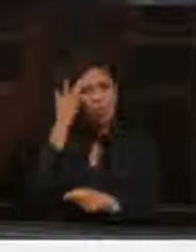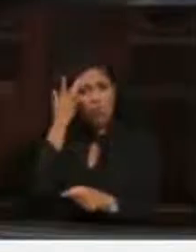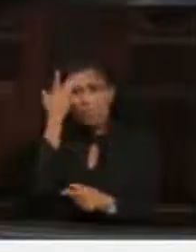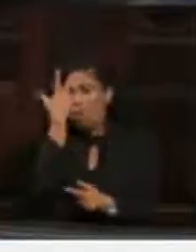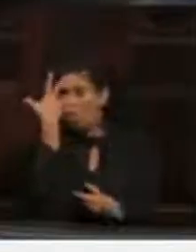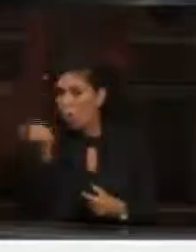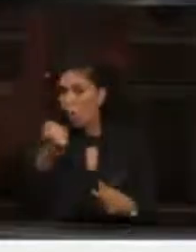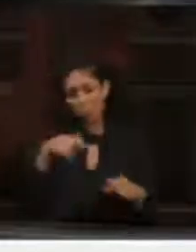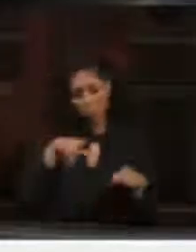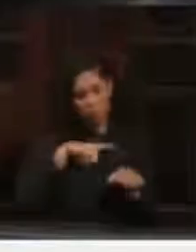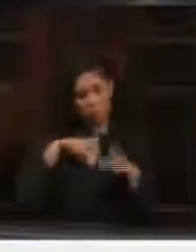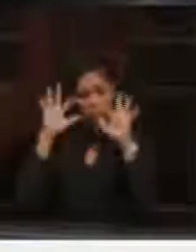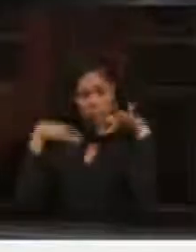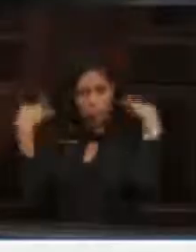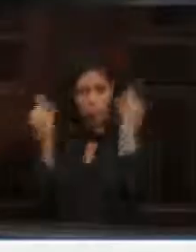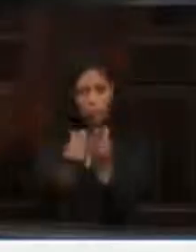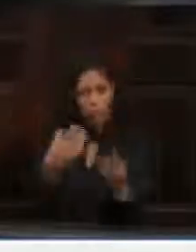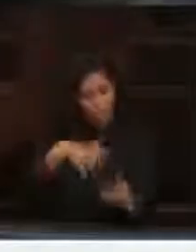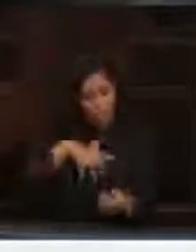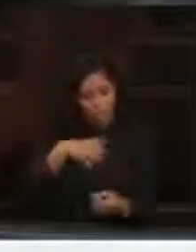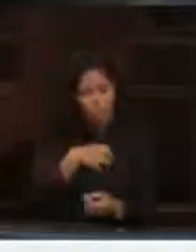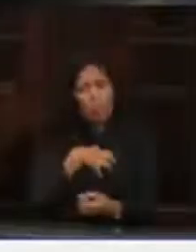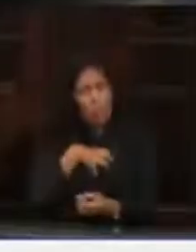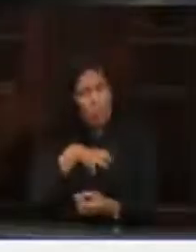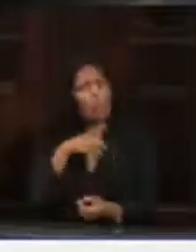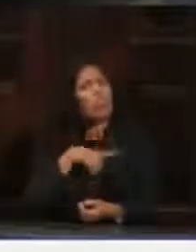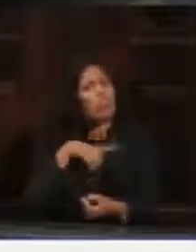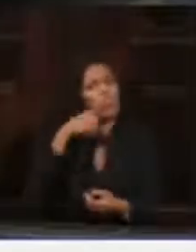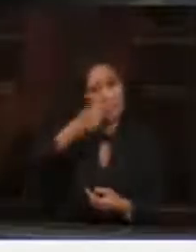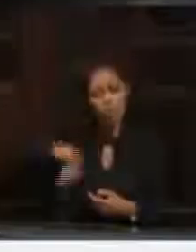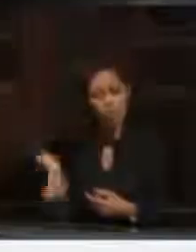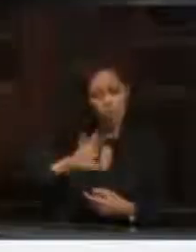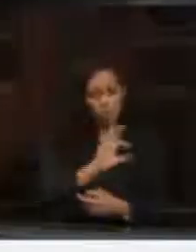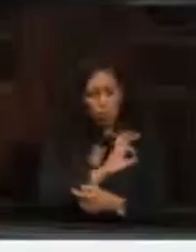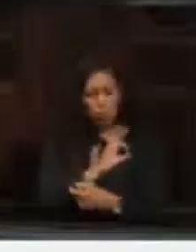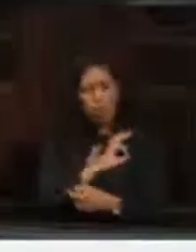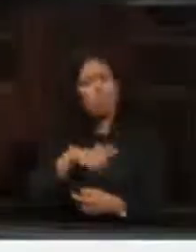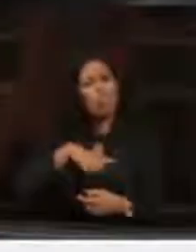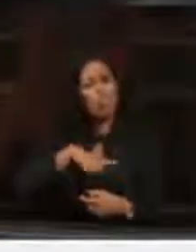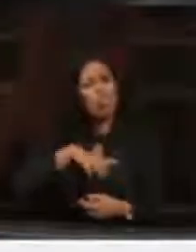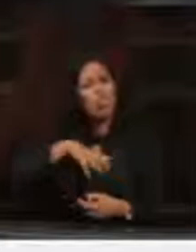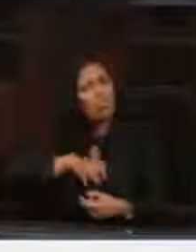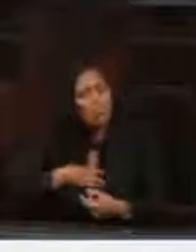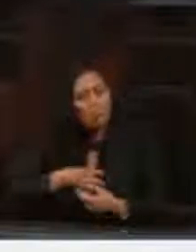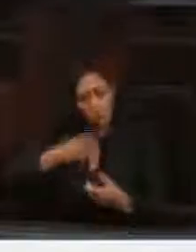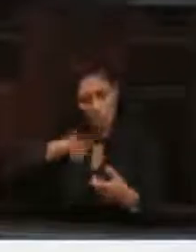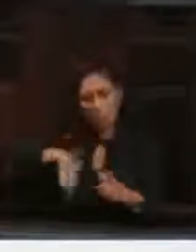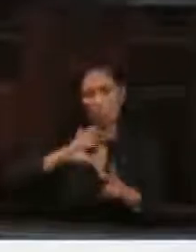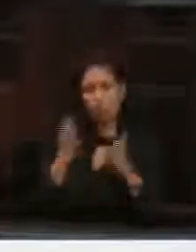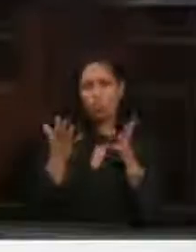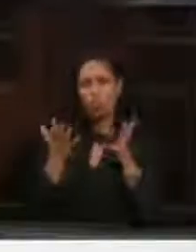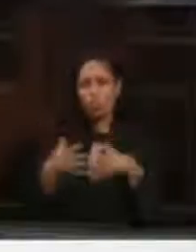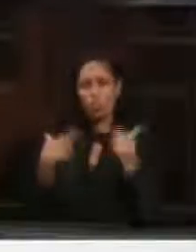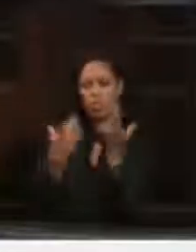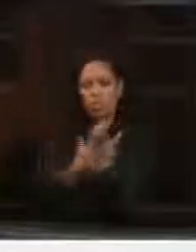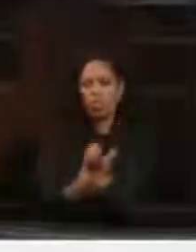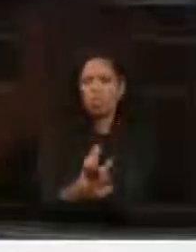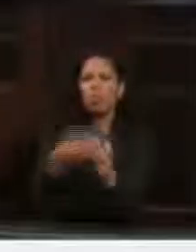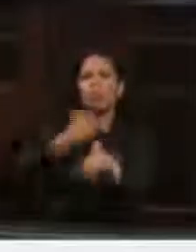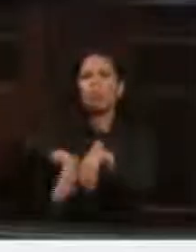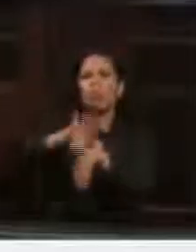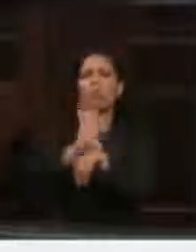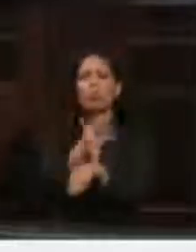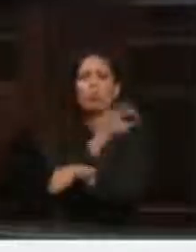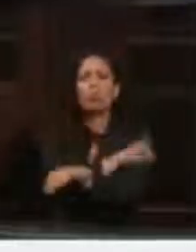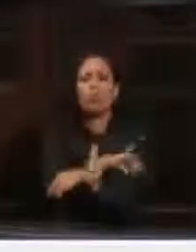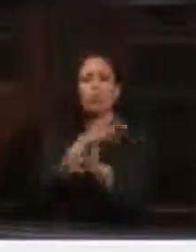tivesse família, como se não tivesse sentimento. E nós, policiais, temos sentimento, nós queremos sim a segurança do nosso estado, nós queremos